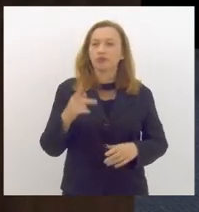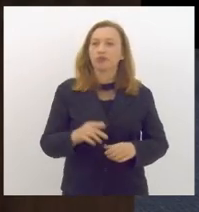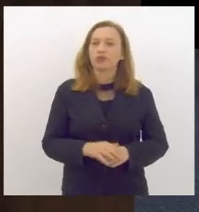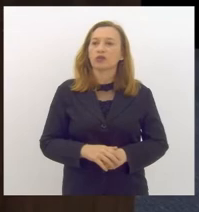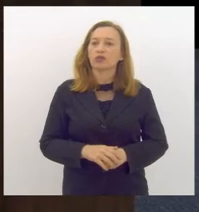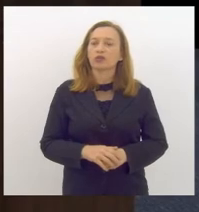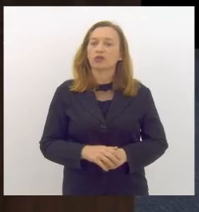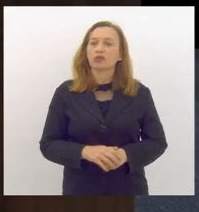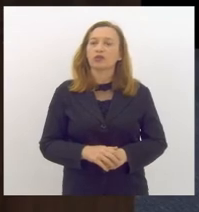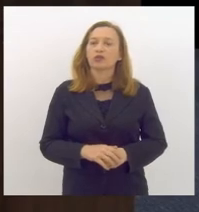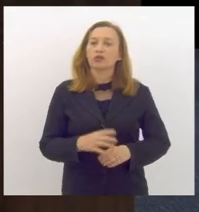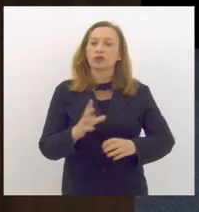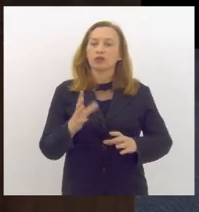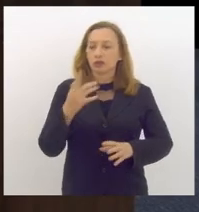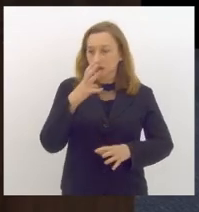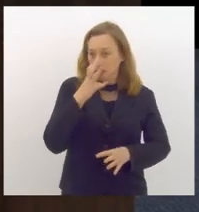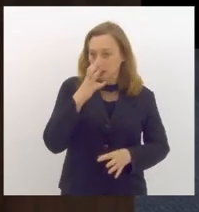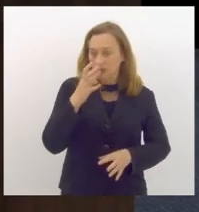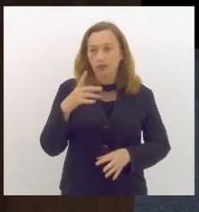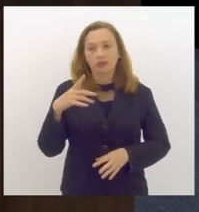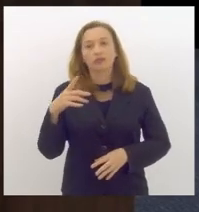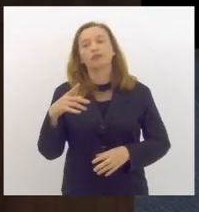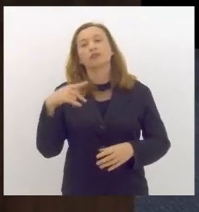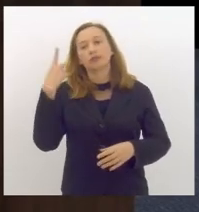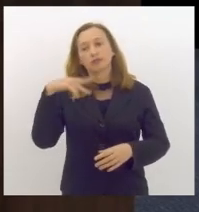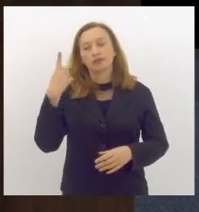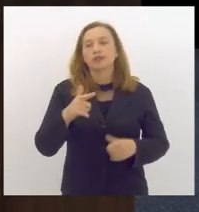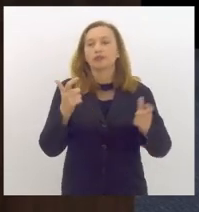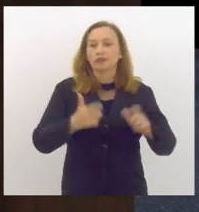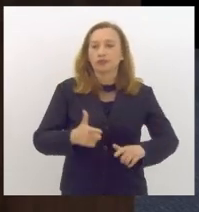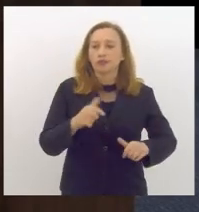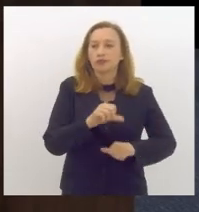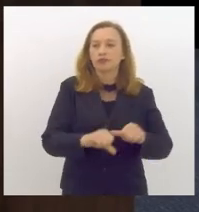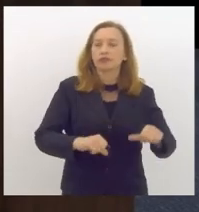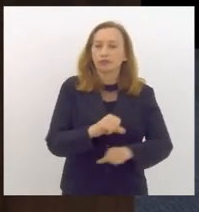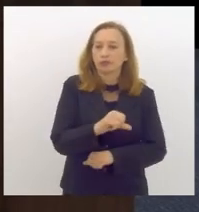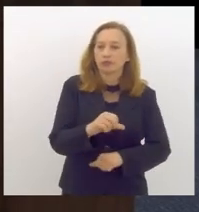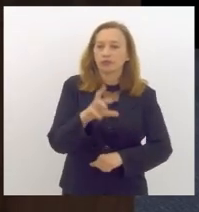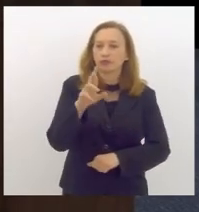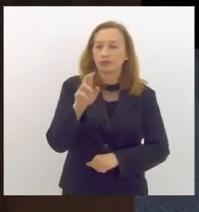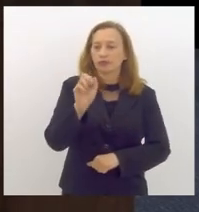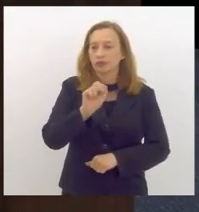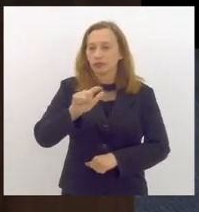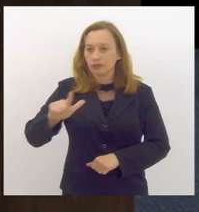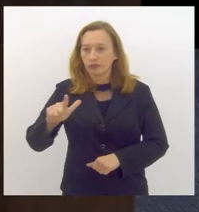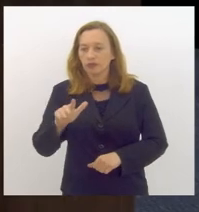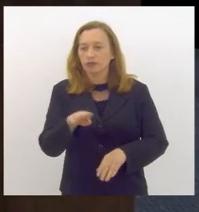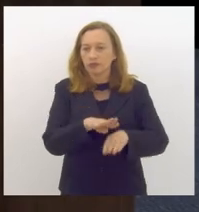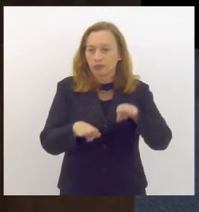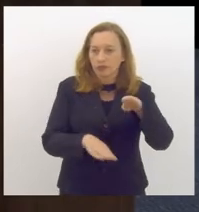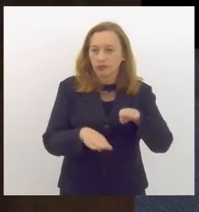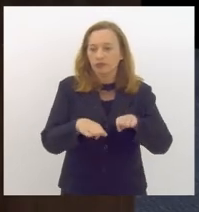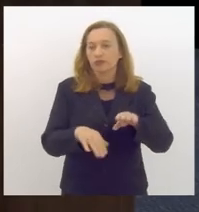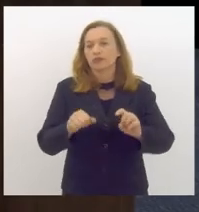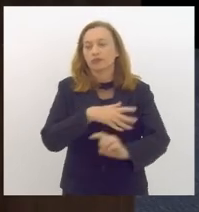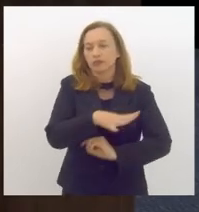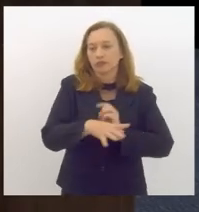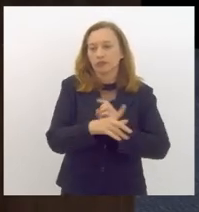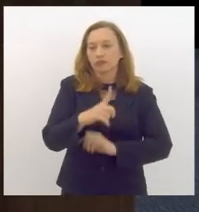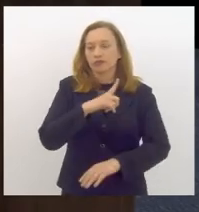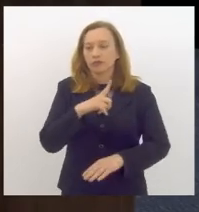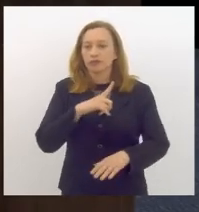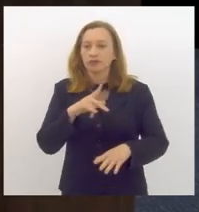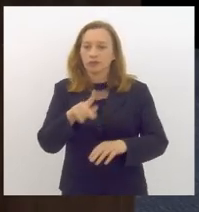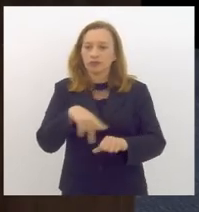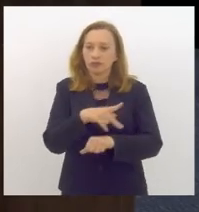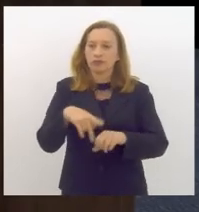com a política como um lugar de mudança radical das desigualdades sociais que existem nesse país,